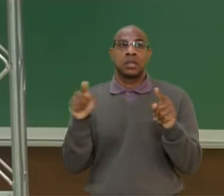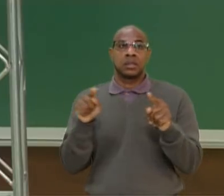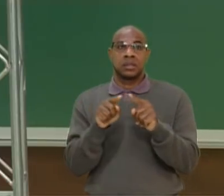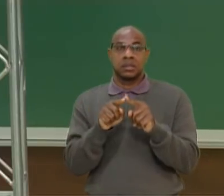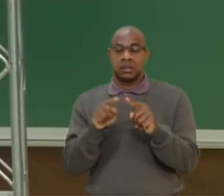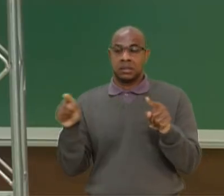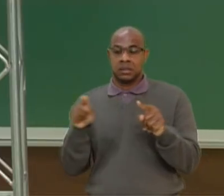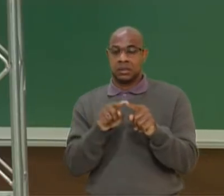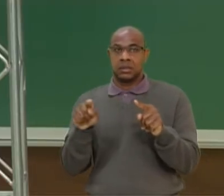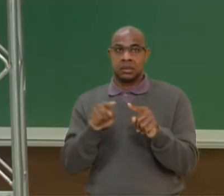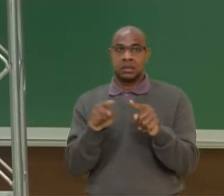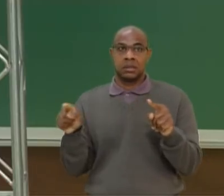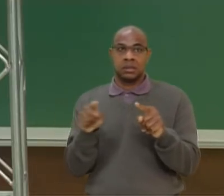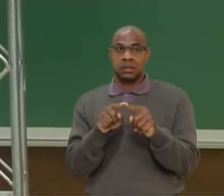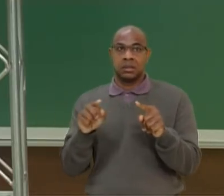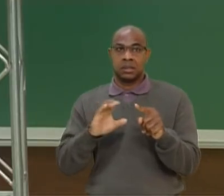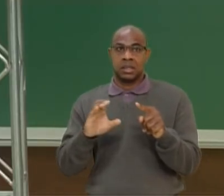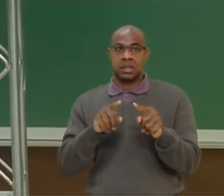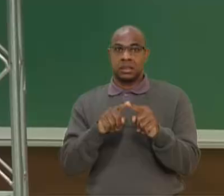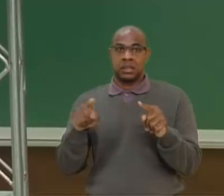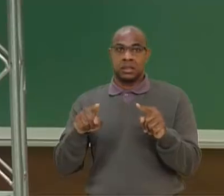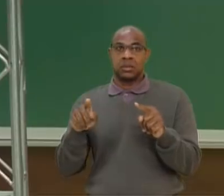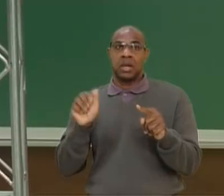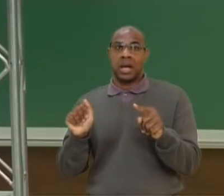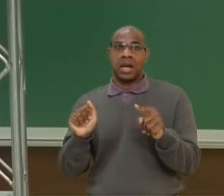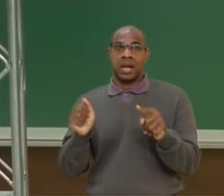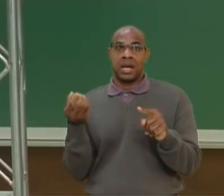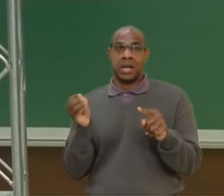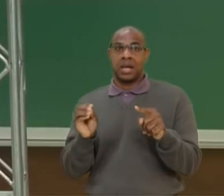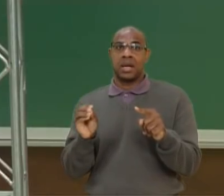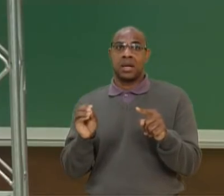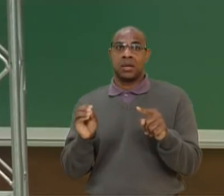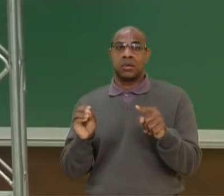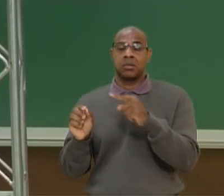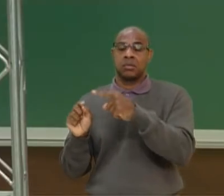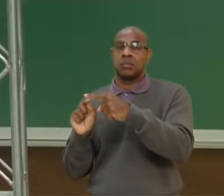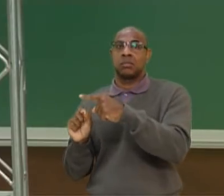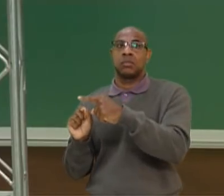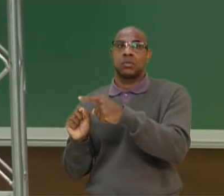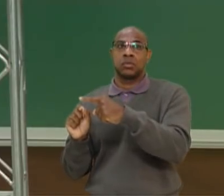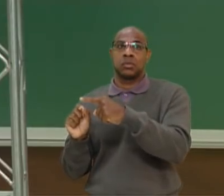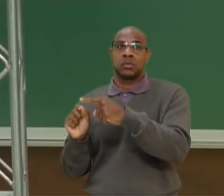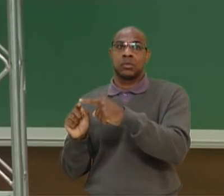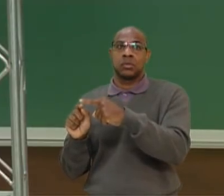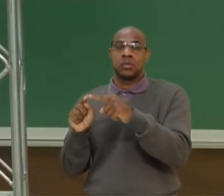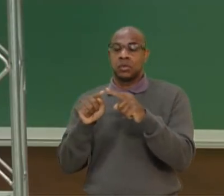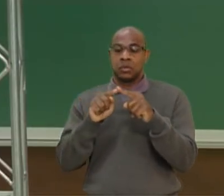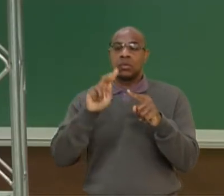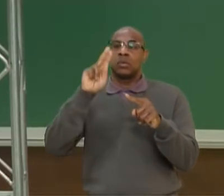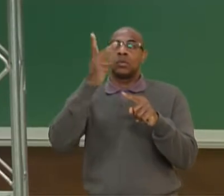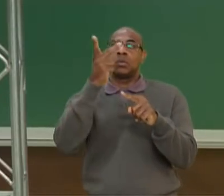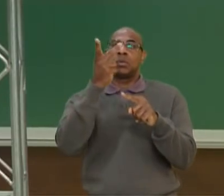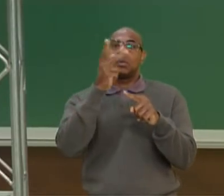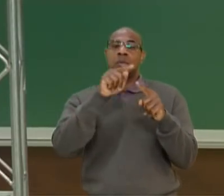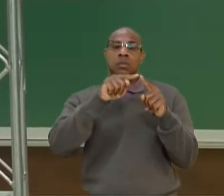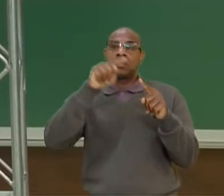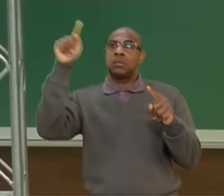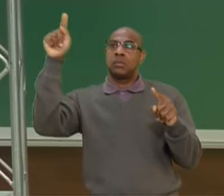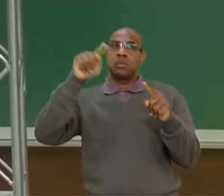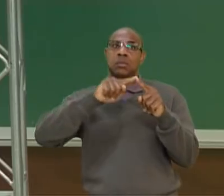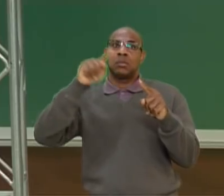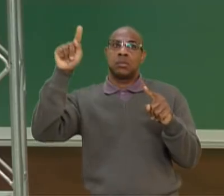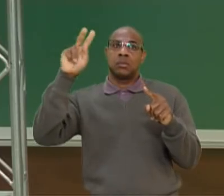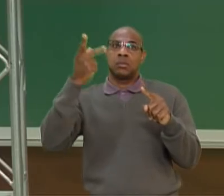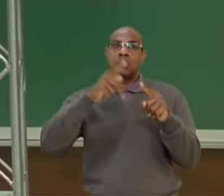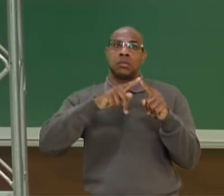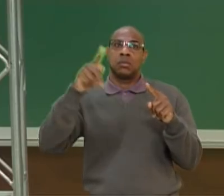de θ vai ser cateto adjacente, que é o A, sobre a hipotenusa, que é o módulo de